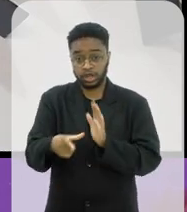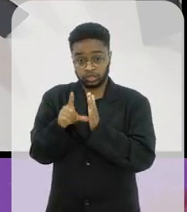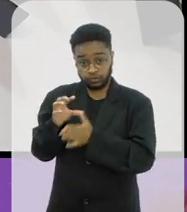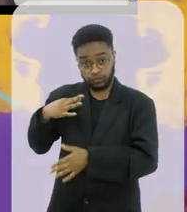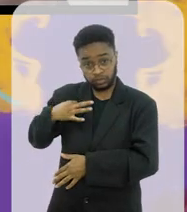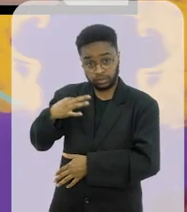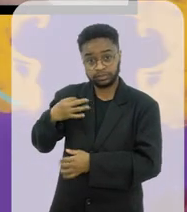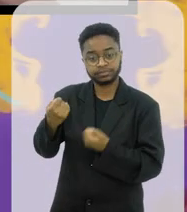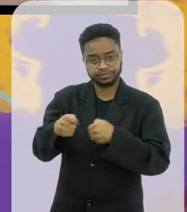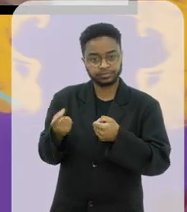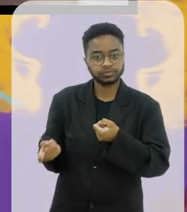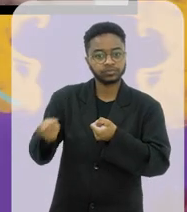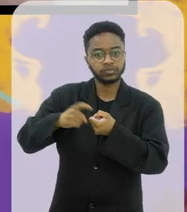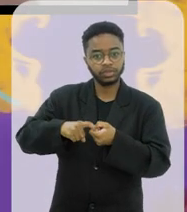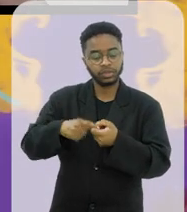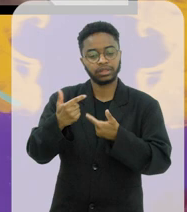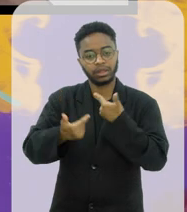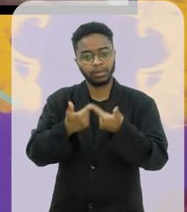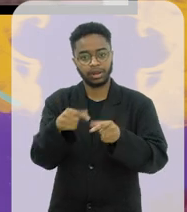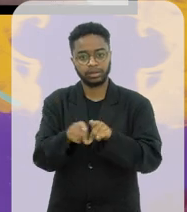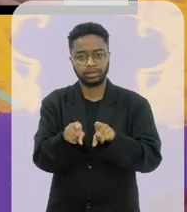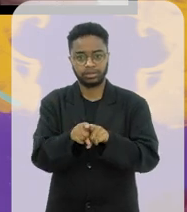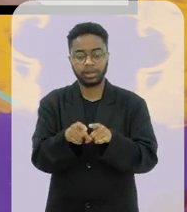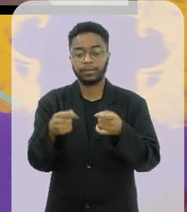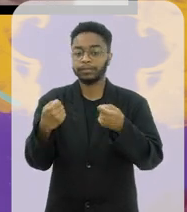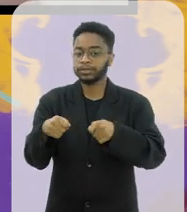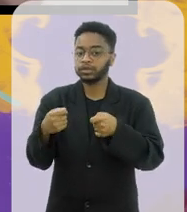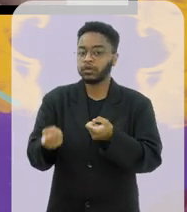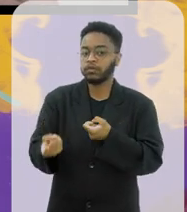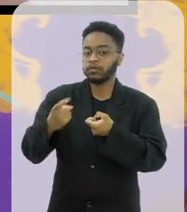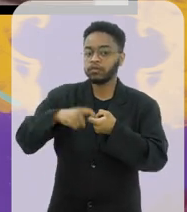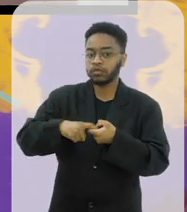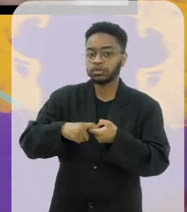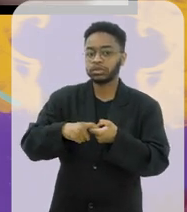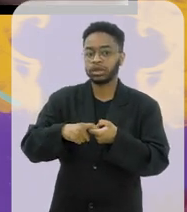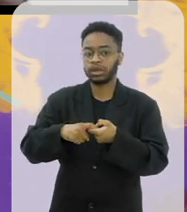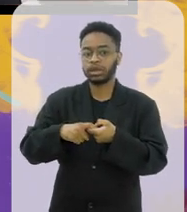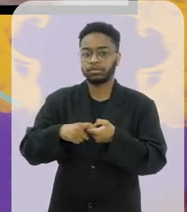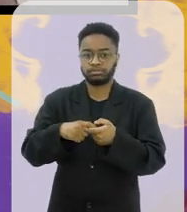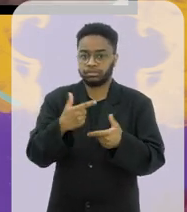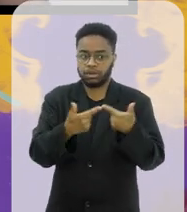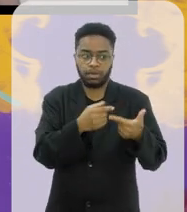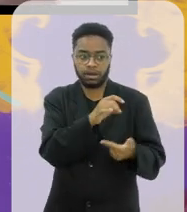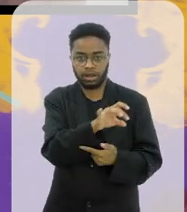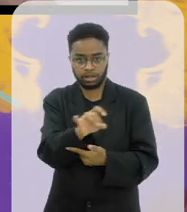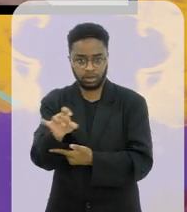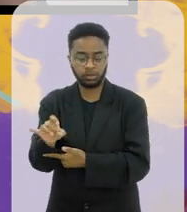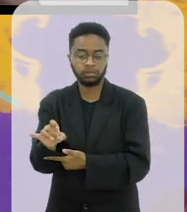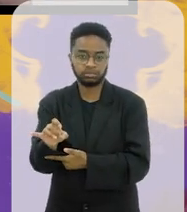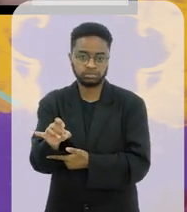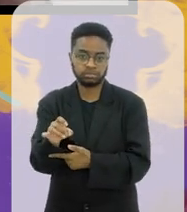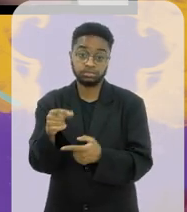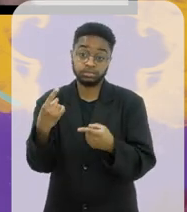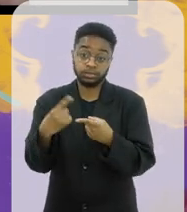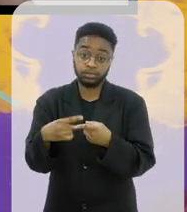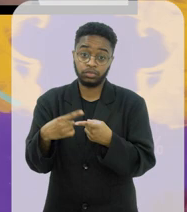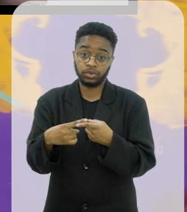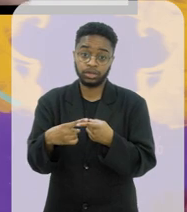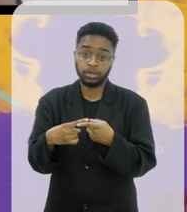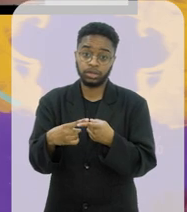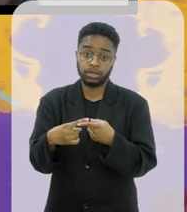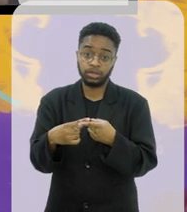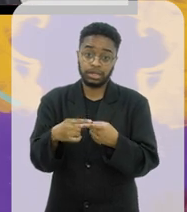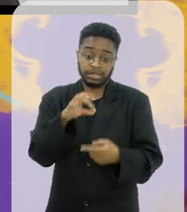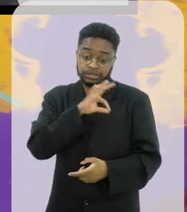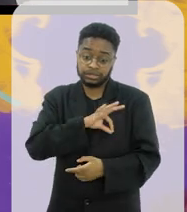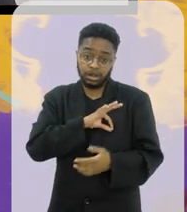sendo voluntárias, elas têm que voltar às suas atividades, É elas têm que verdade. voltar aos seus respectivos empregos, ao trabalho, porque elas